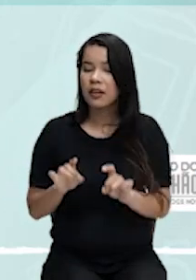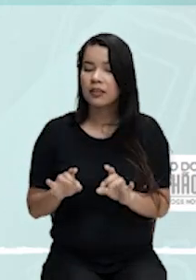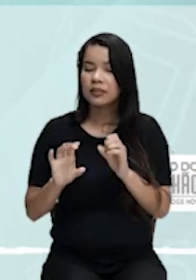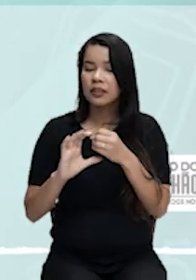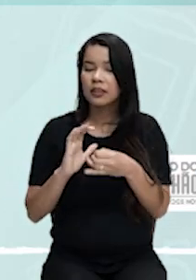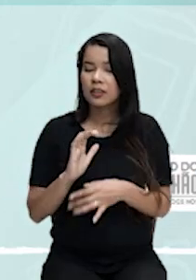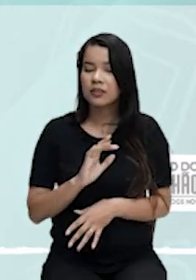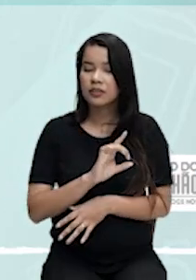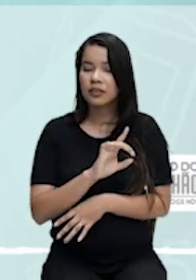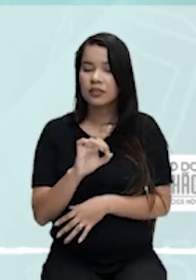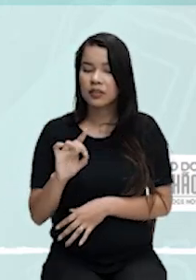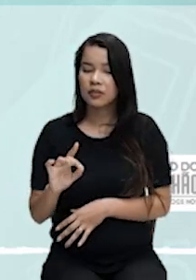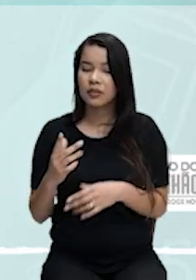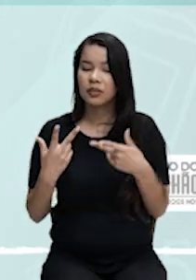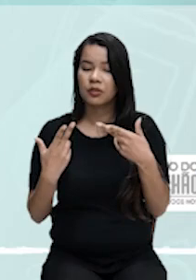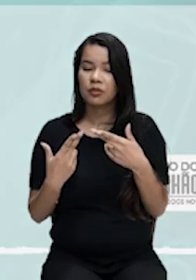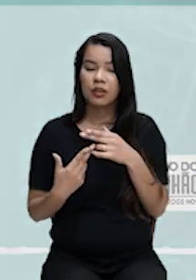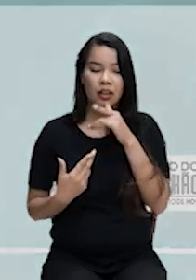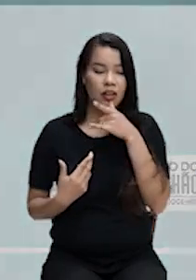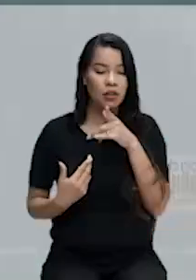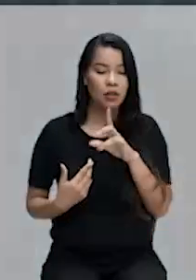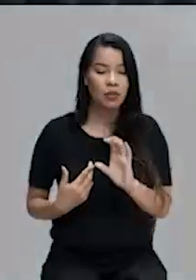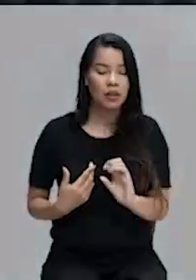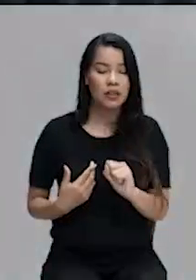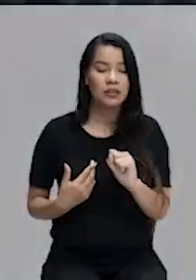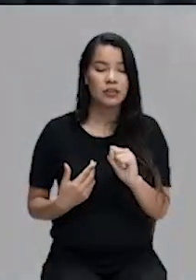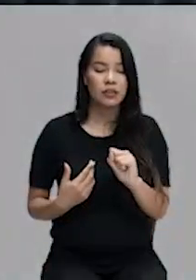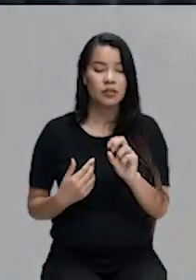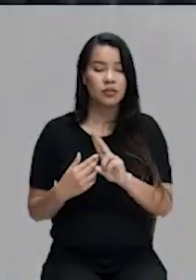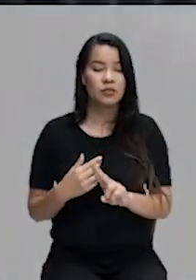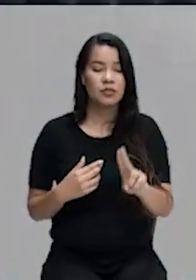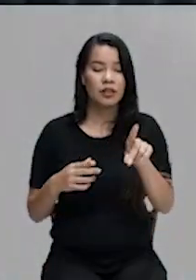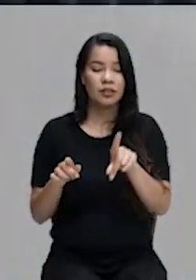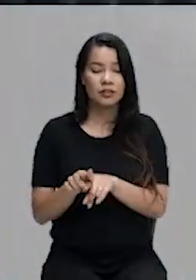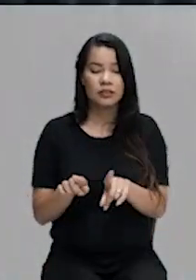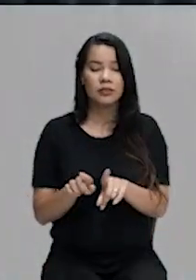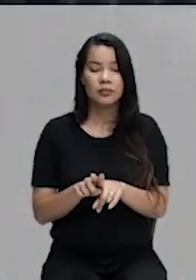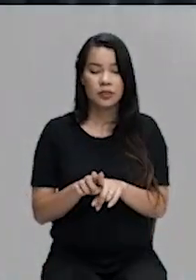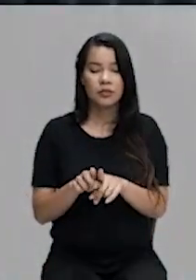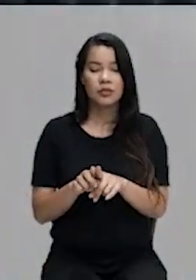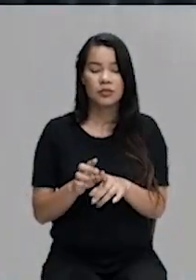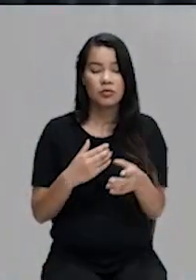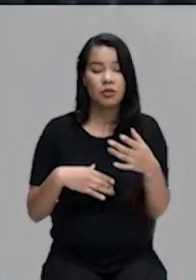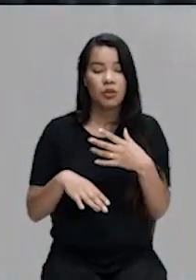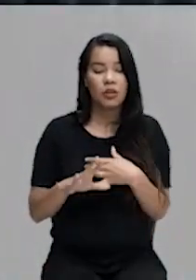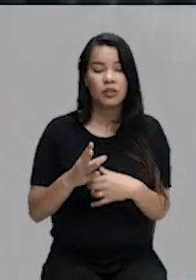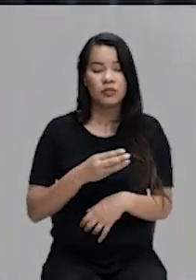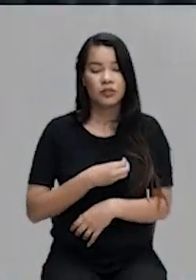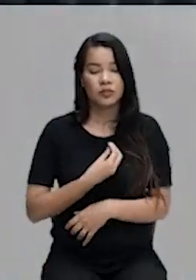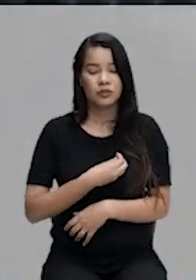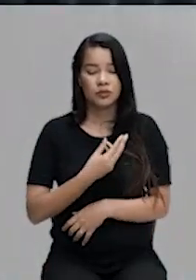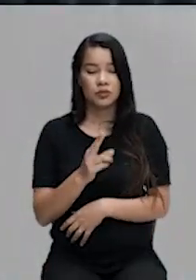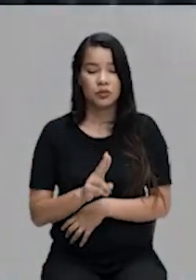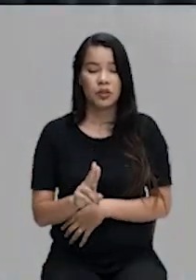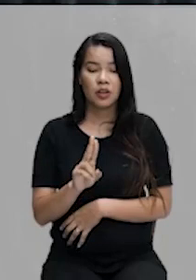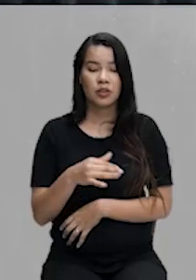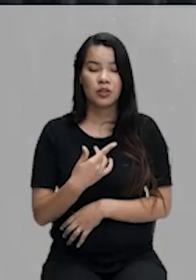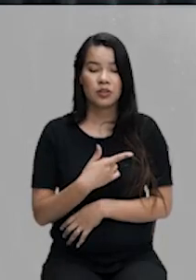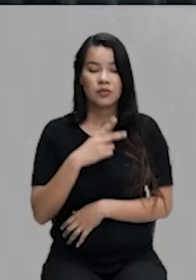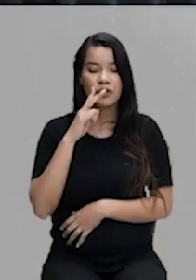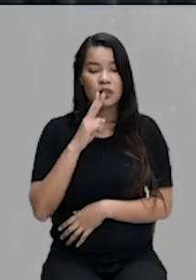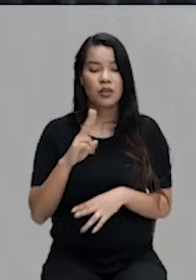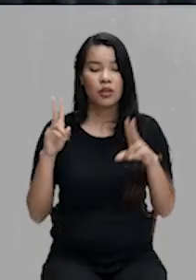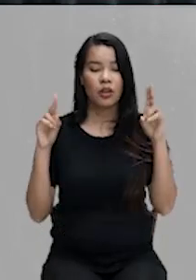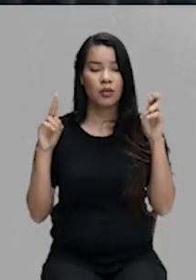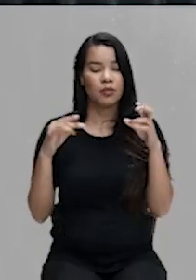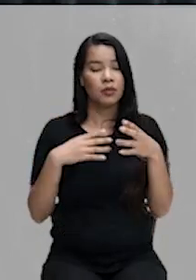os impactos na vida dos usuários. Então, turma, nós vamos ver o ranking das principais redes sociais que nós utilizamos no nosso dia